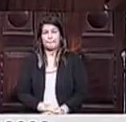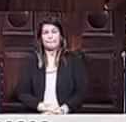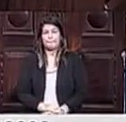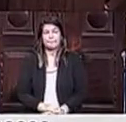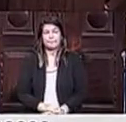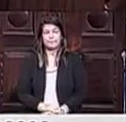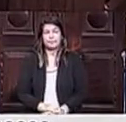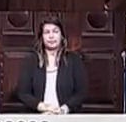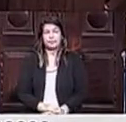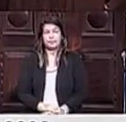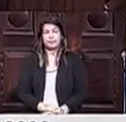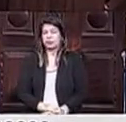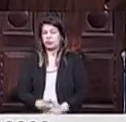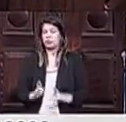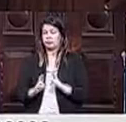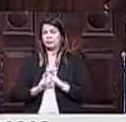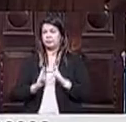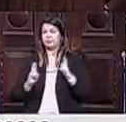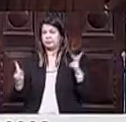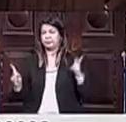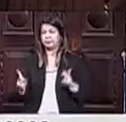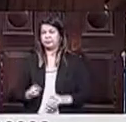totalmente diferente